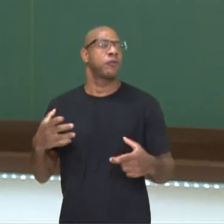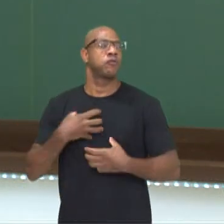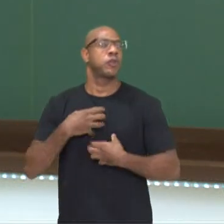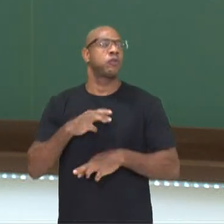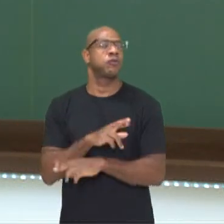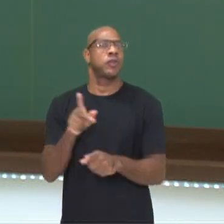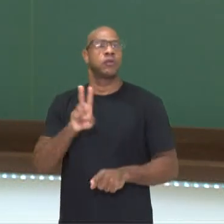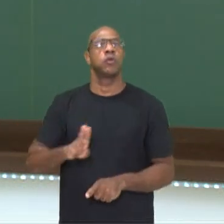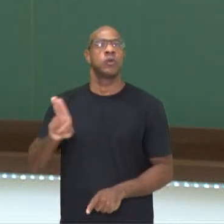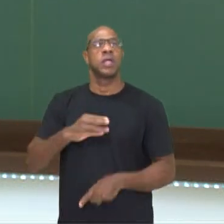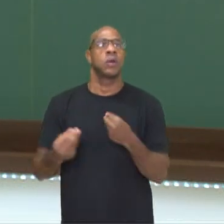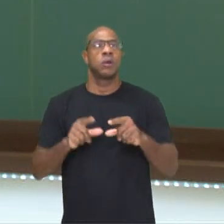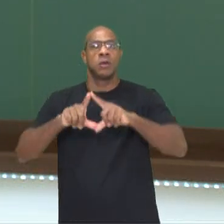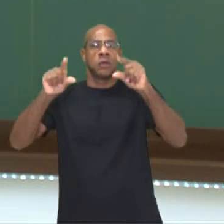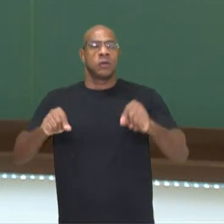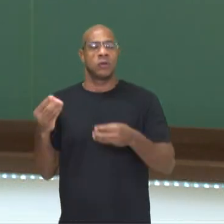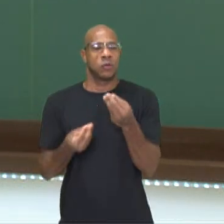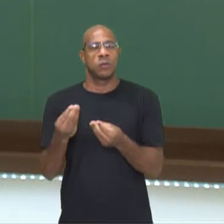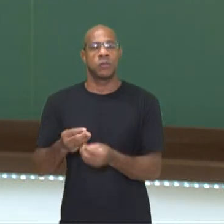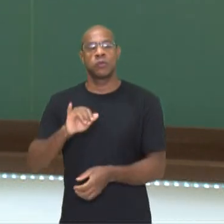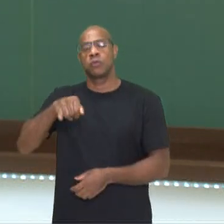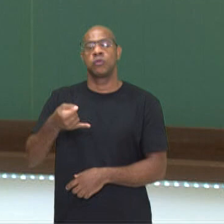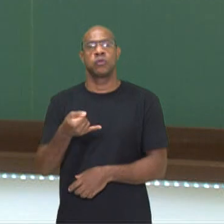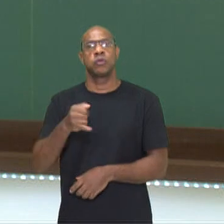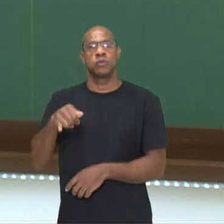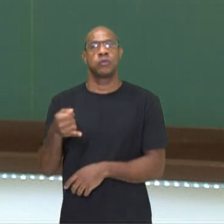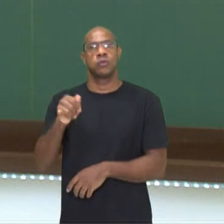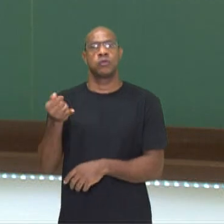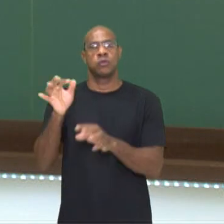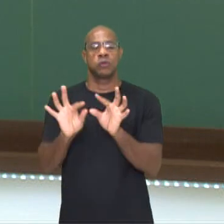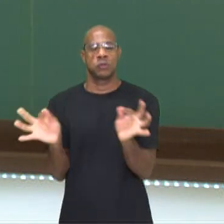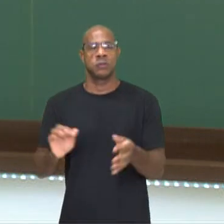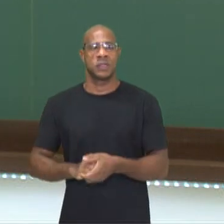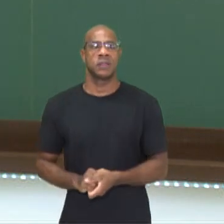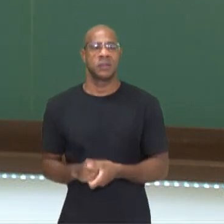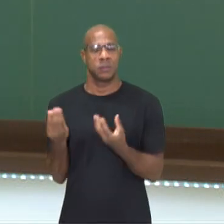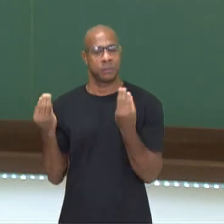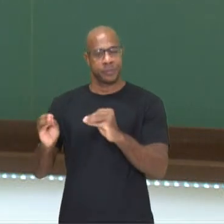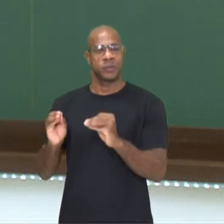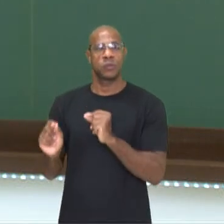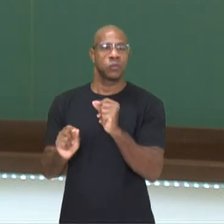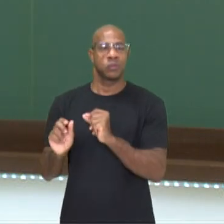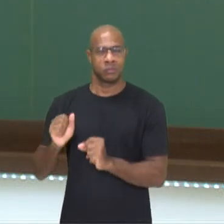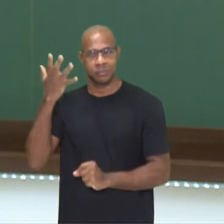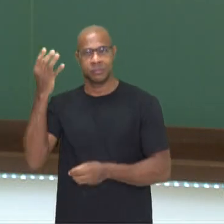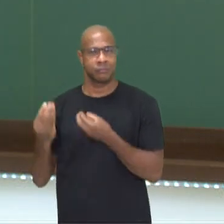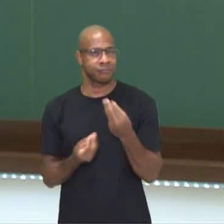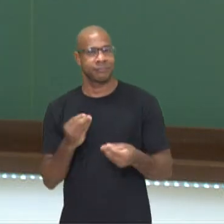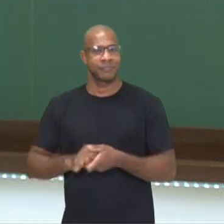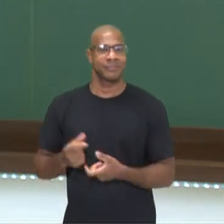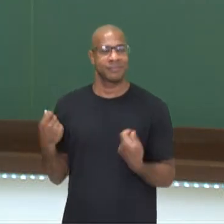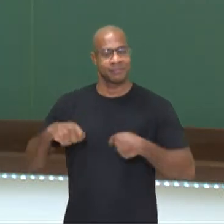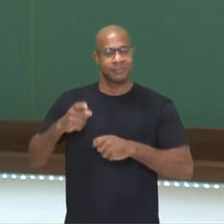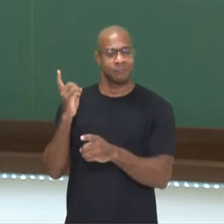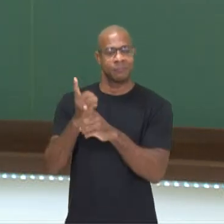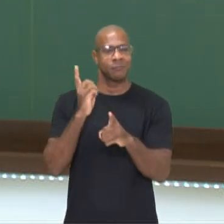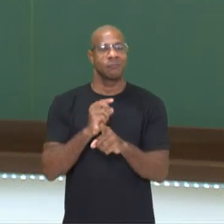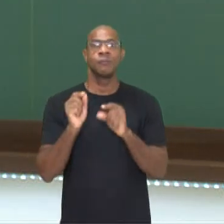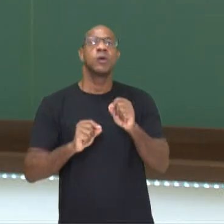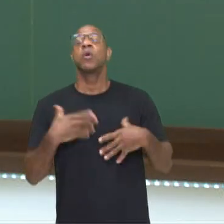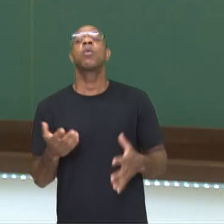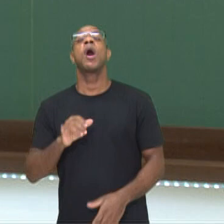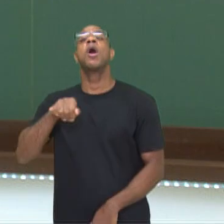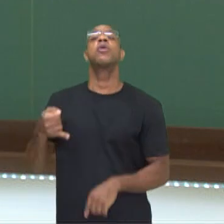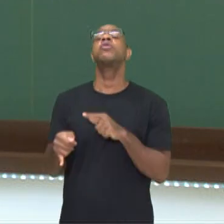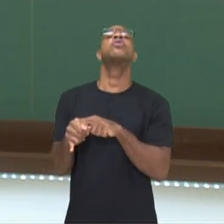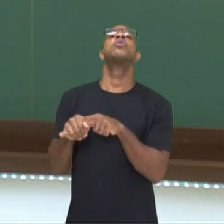diferente de usar essa fórmula aí do juros simples, tá? A gente vai aplicar uma situação aqui, onde nós vamos ter que encontrar qual foi a taxa